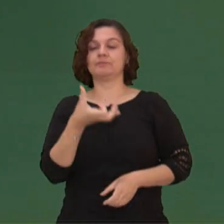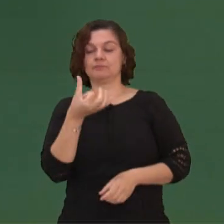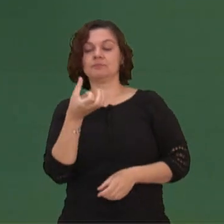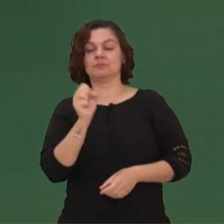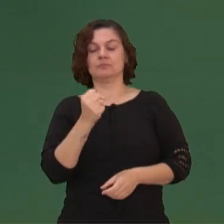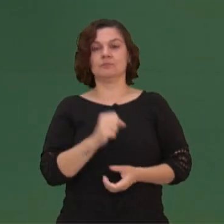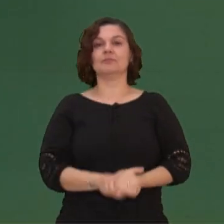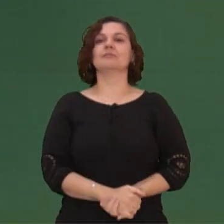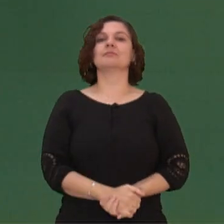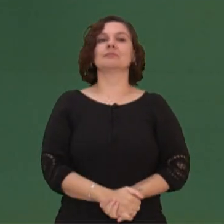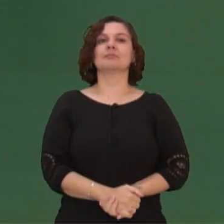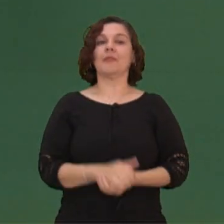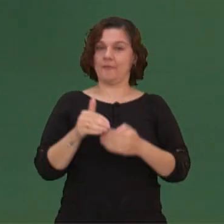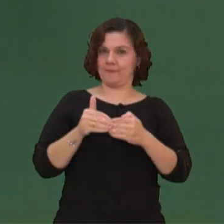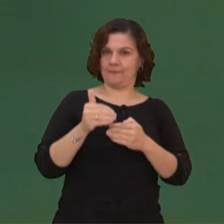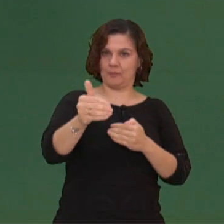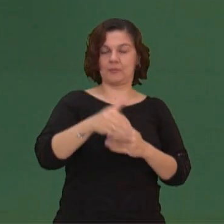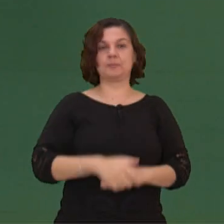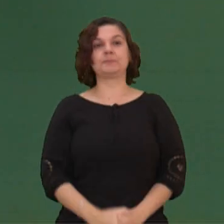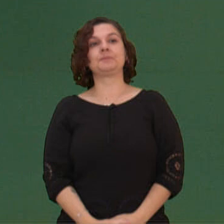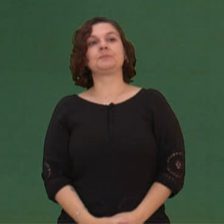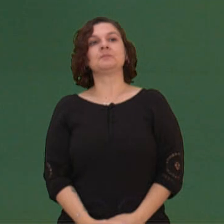68. Vamos em frente.